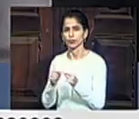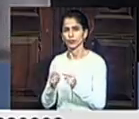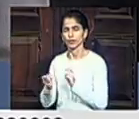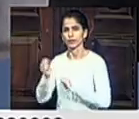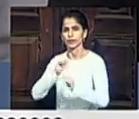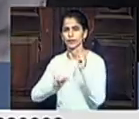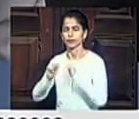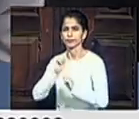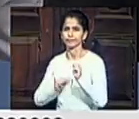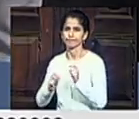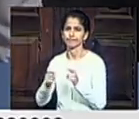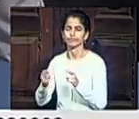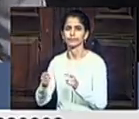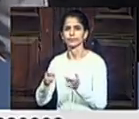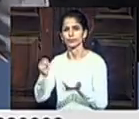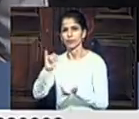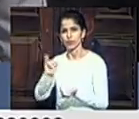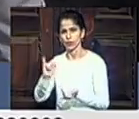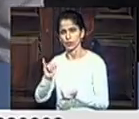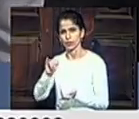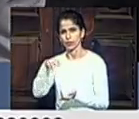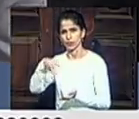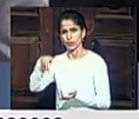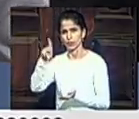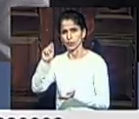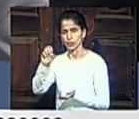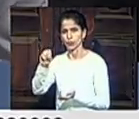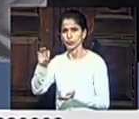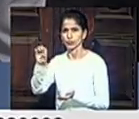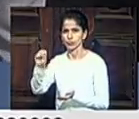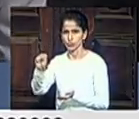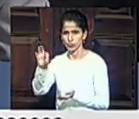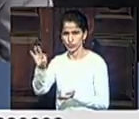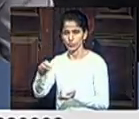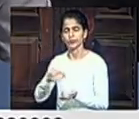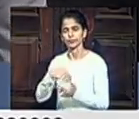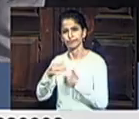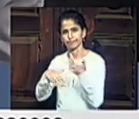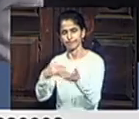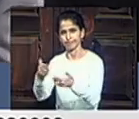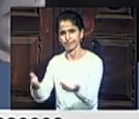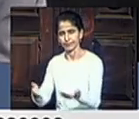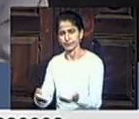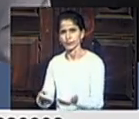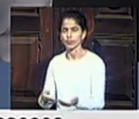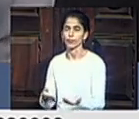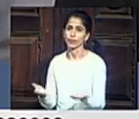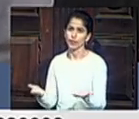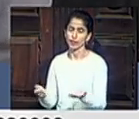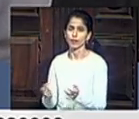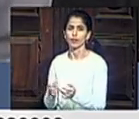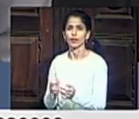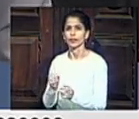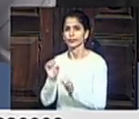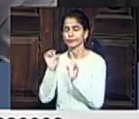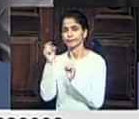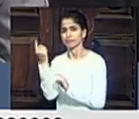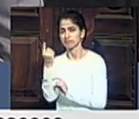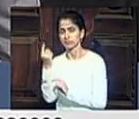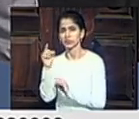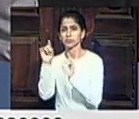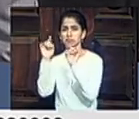administração tributária, da área fazendária. Então, por via de consequência, é um dos raros projetos do